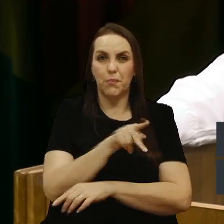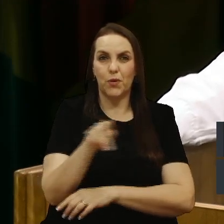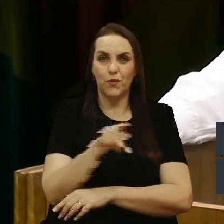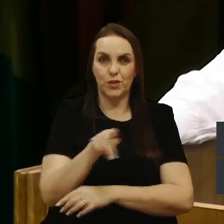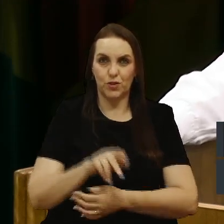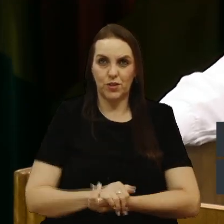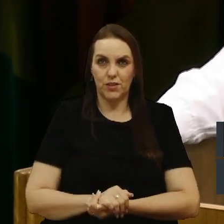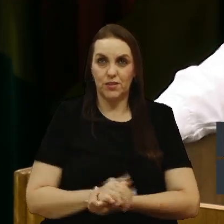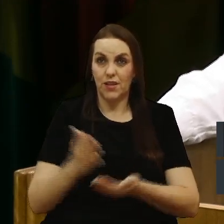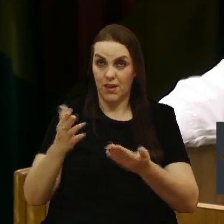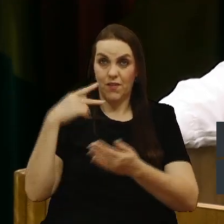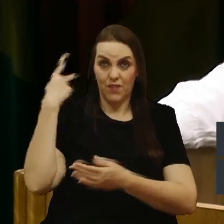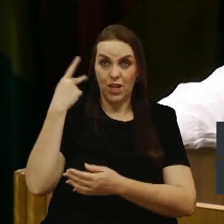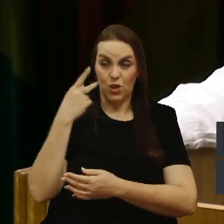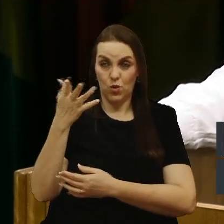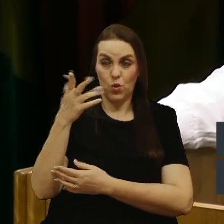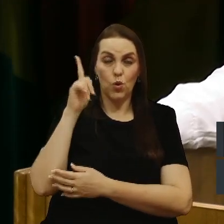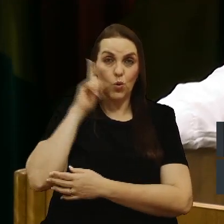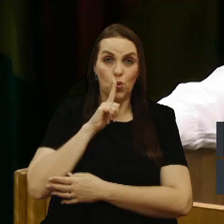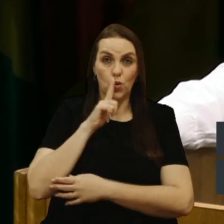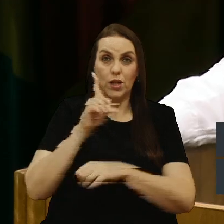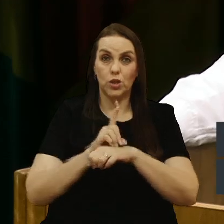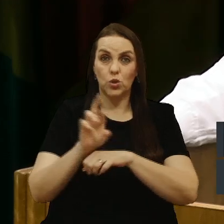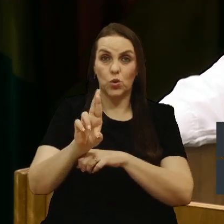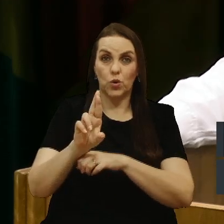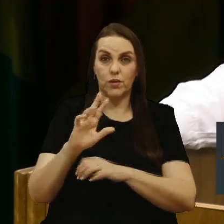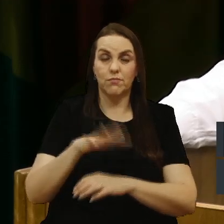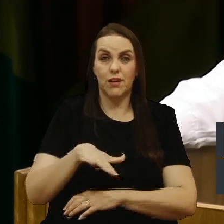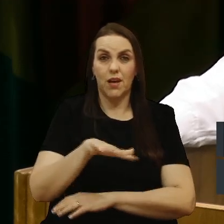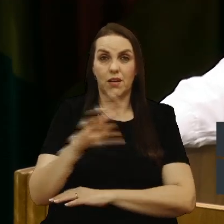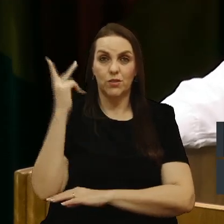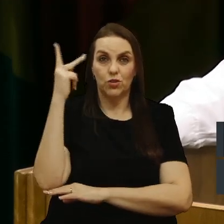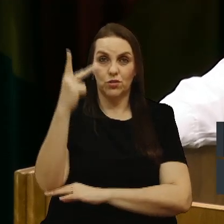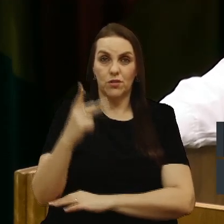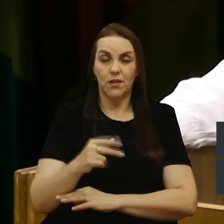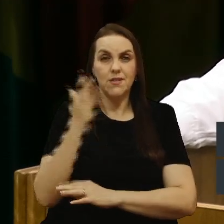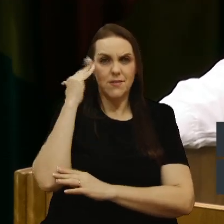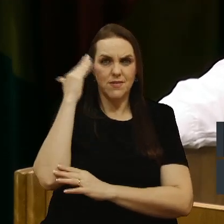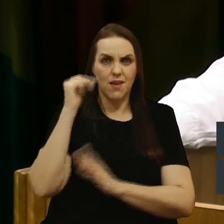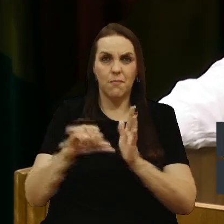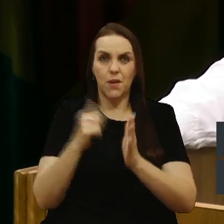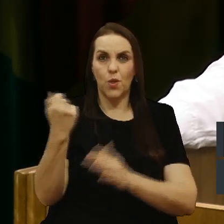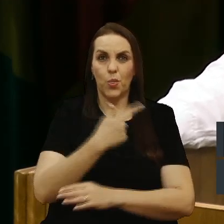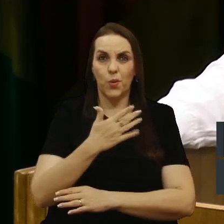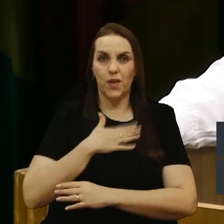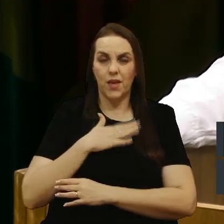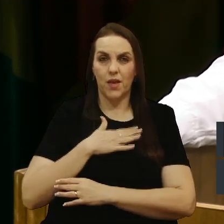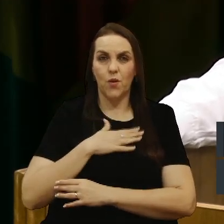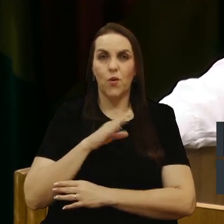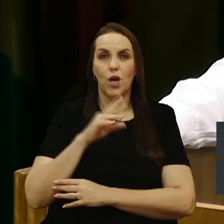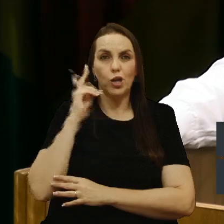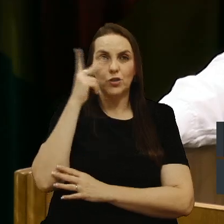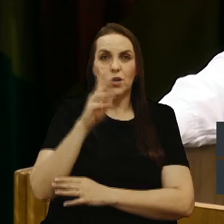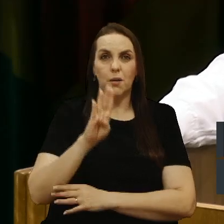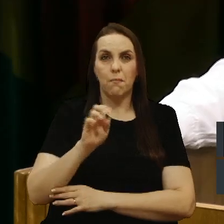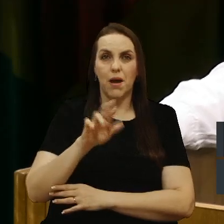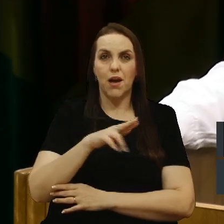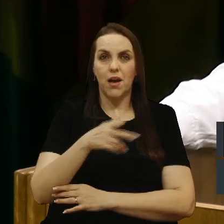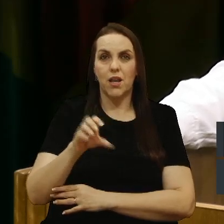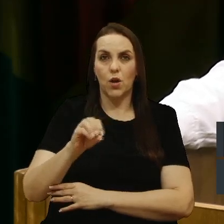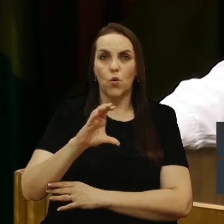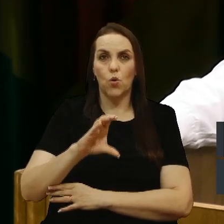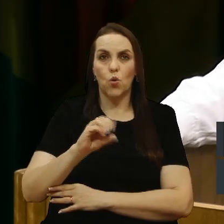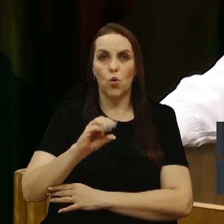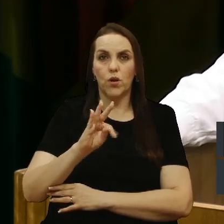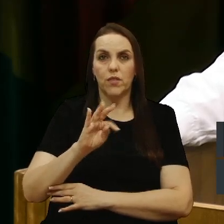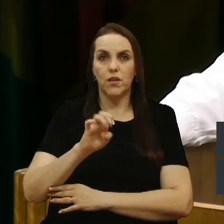senhor que é doutor e historiador, sabe muito melhor que eu a história do Barão de Cotegipe, que na hora de